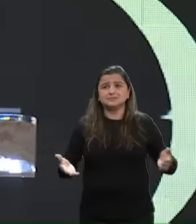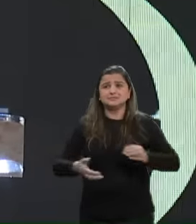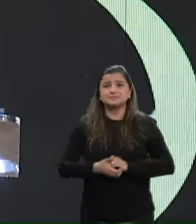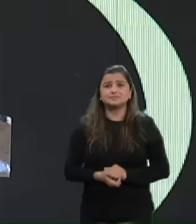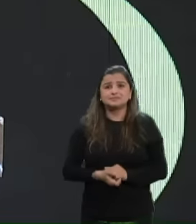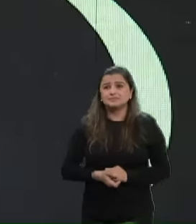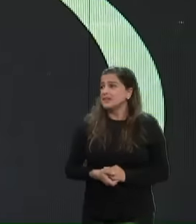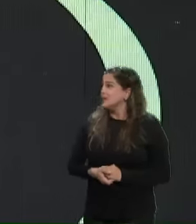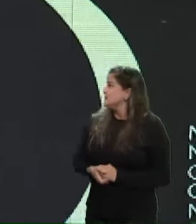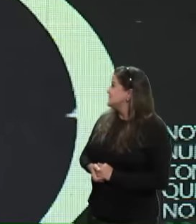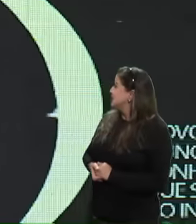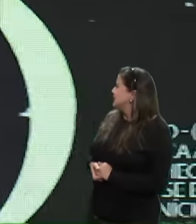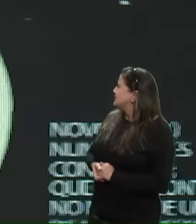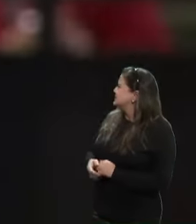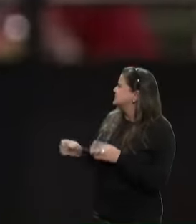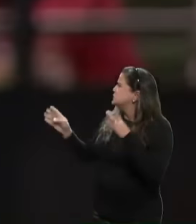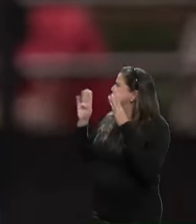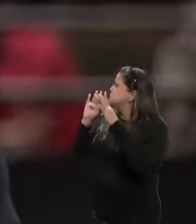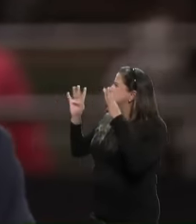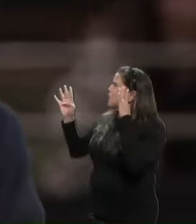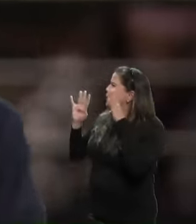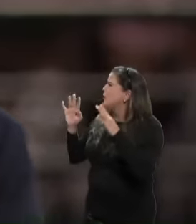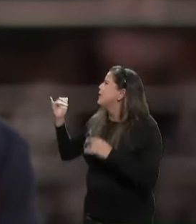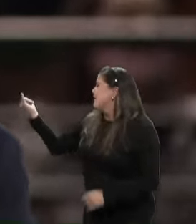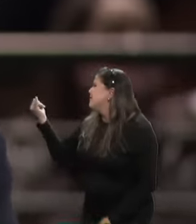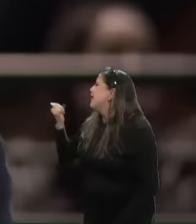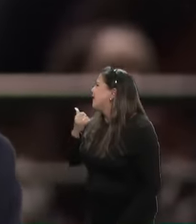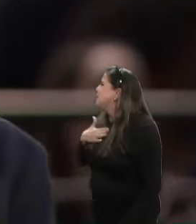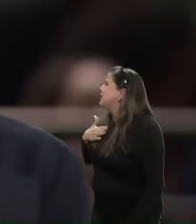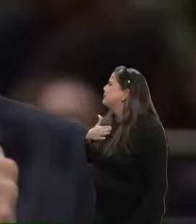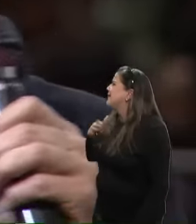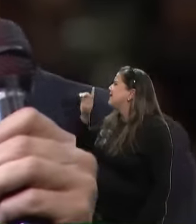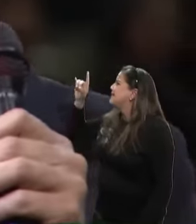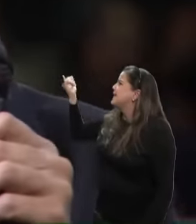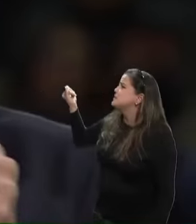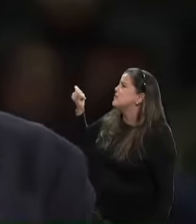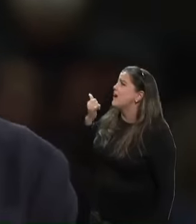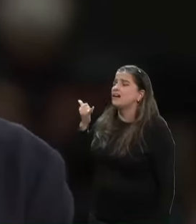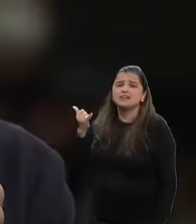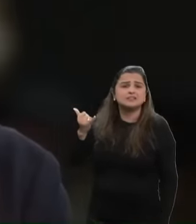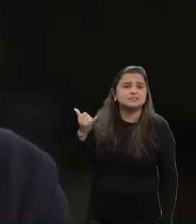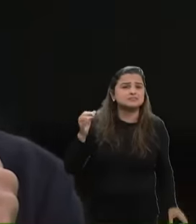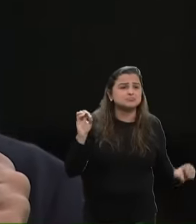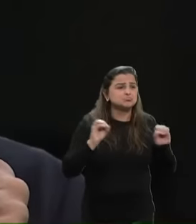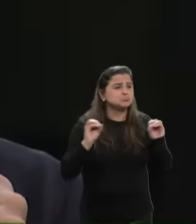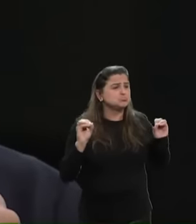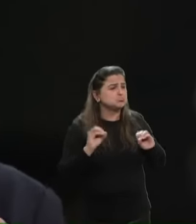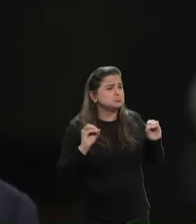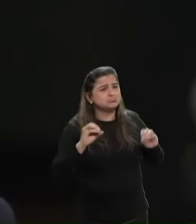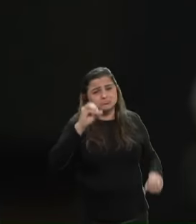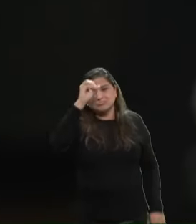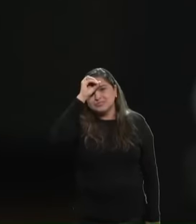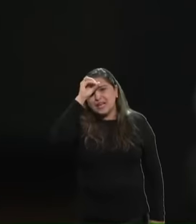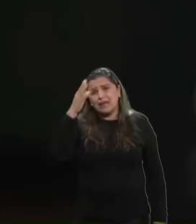Você ora para que Deus te dê sonho, revelação, sonho do futuro. Você ora e você sonha com a sogra,